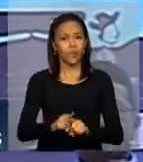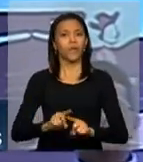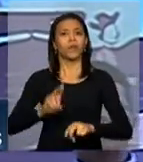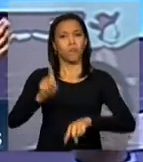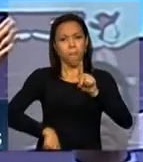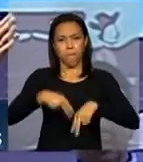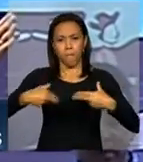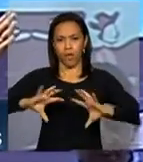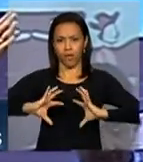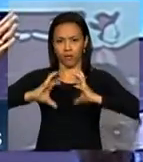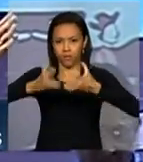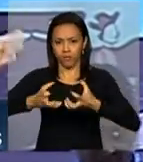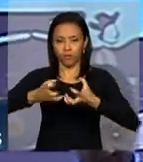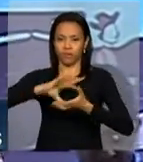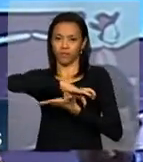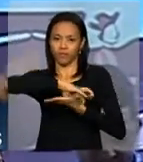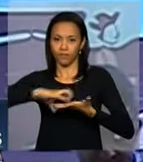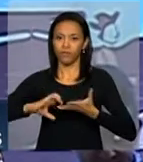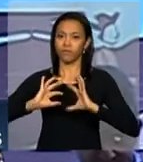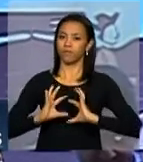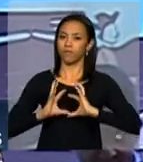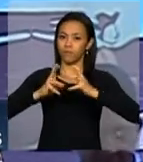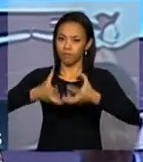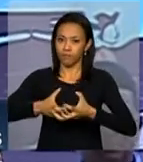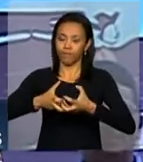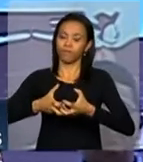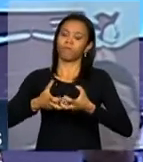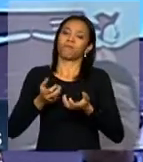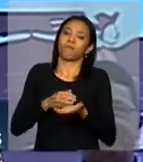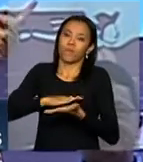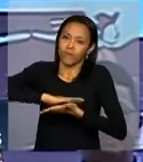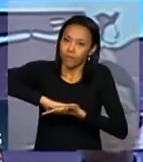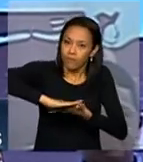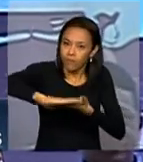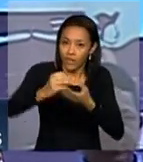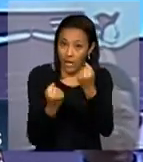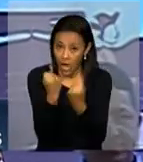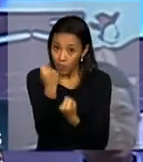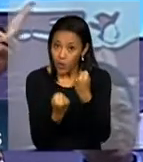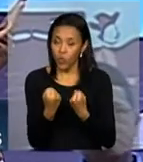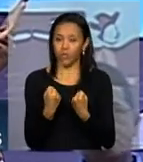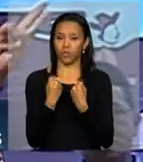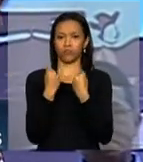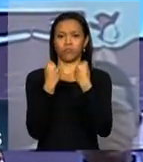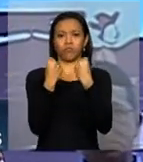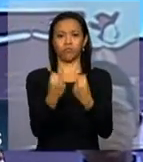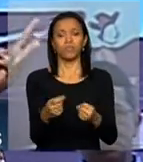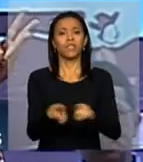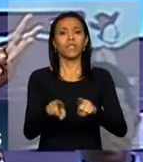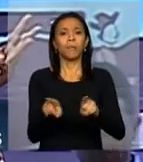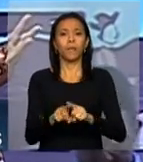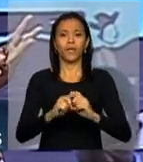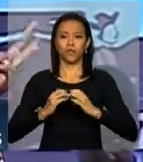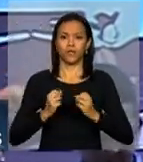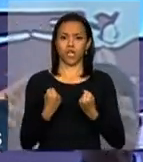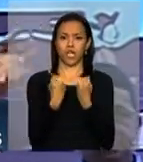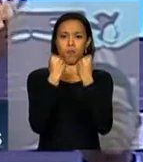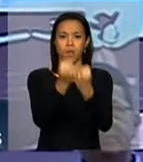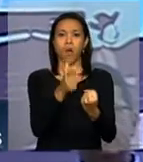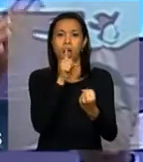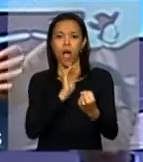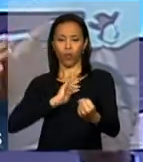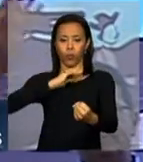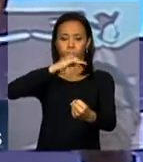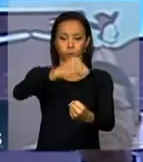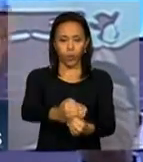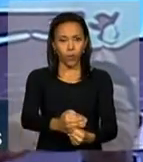retroescavadeiras, as motoniveladoras, os dois caminhões, o pipa e o caçamba e a pá carregadeira,